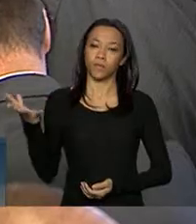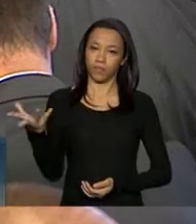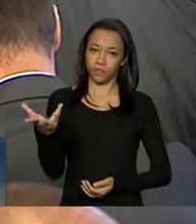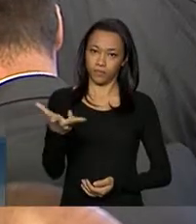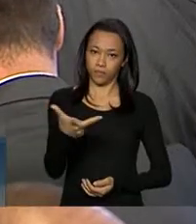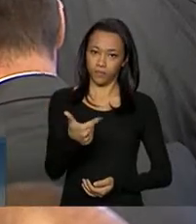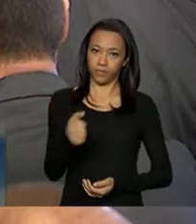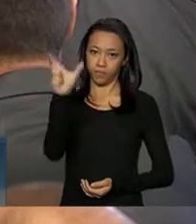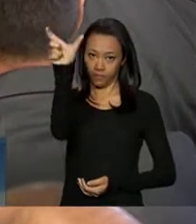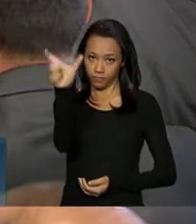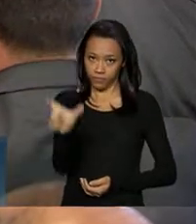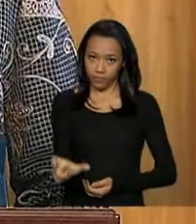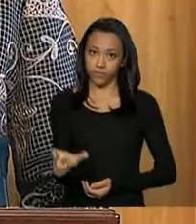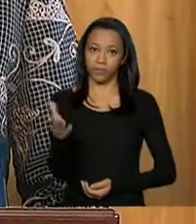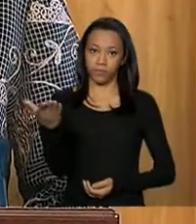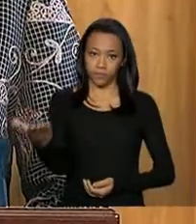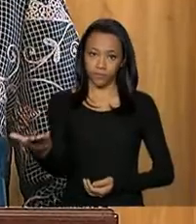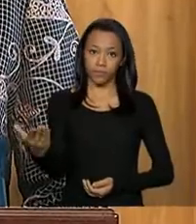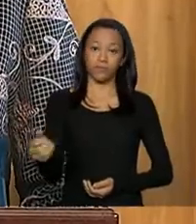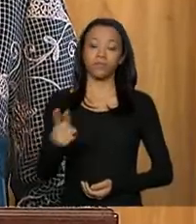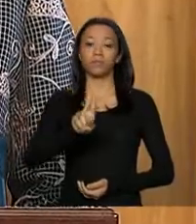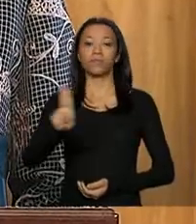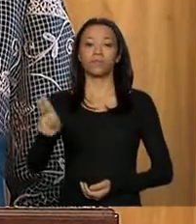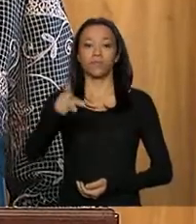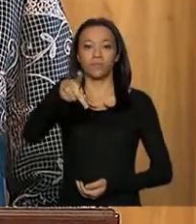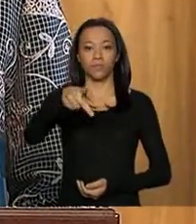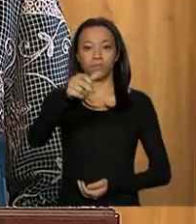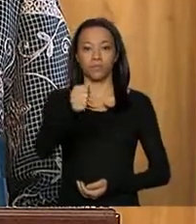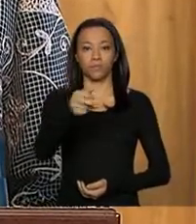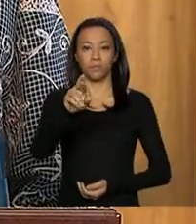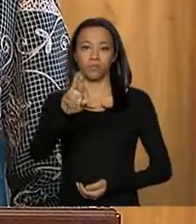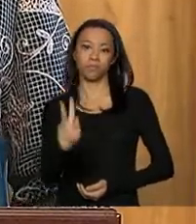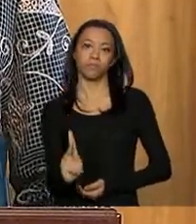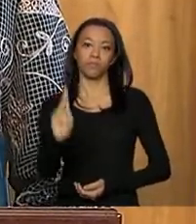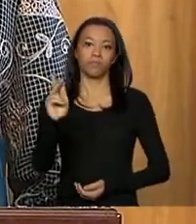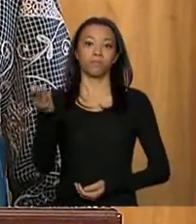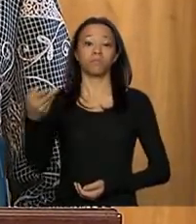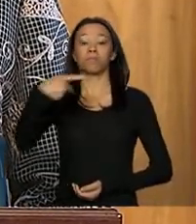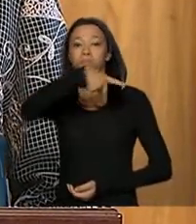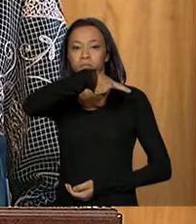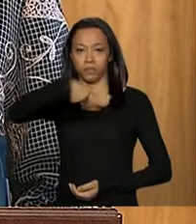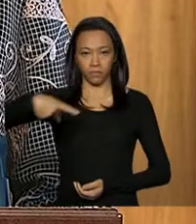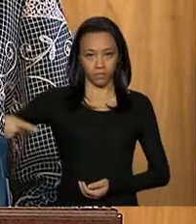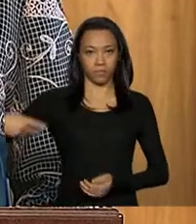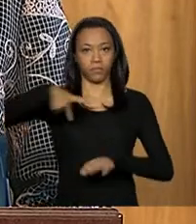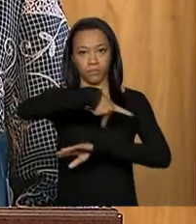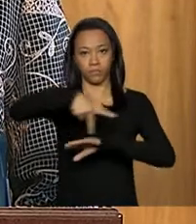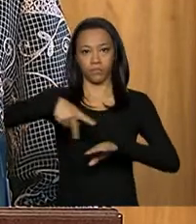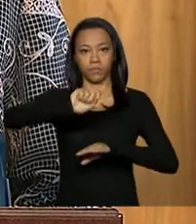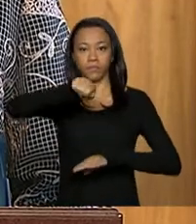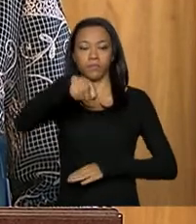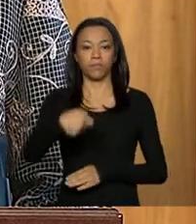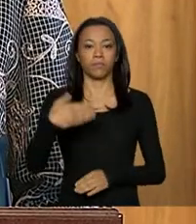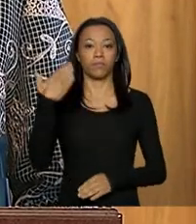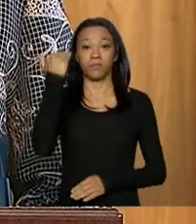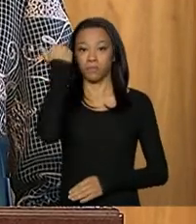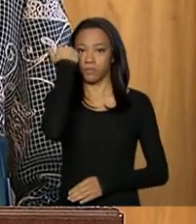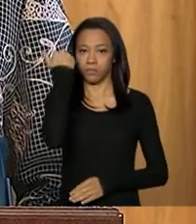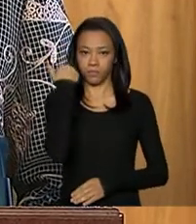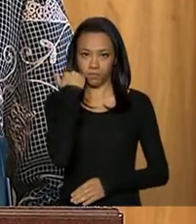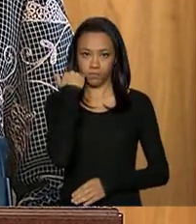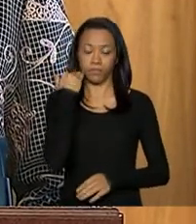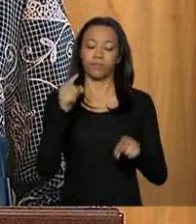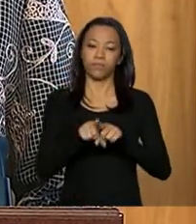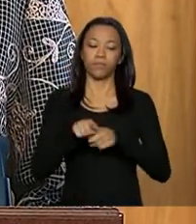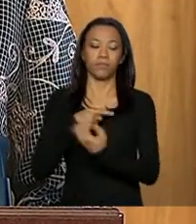Excelentíssima senhora Park Geun-hye, presidente da República da Coreia. Senhoras e senhores